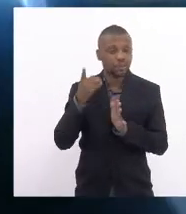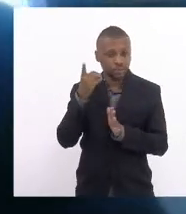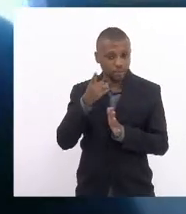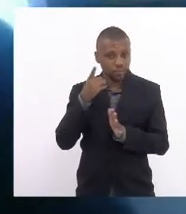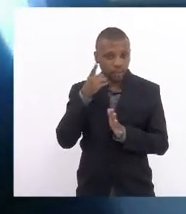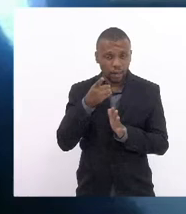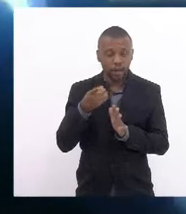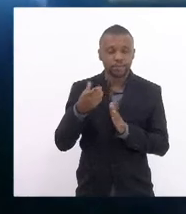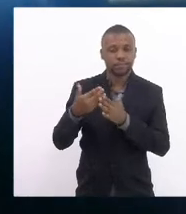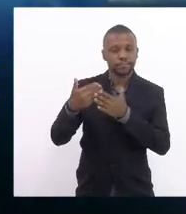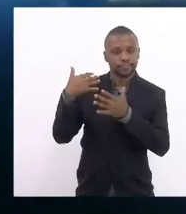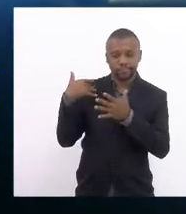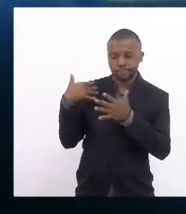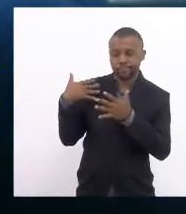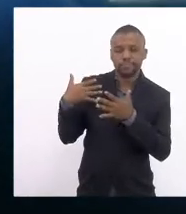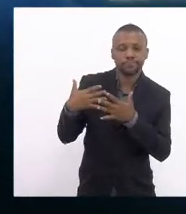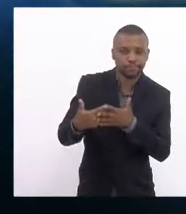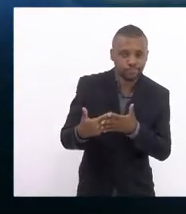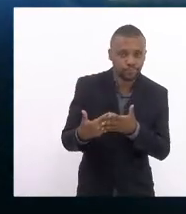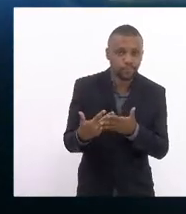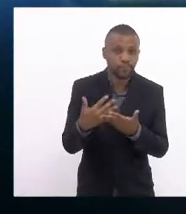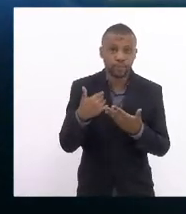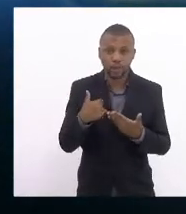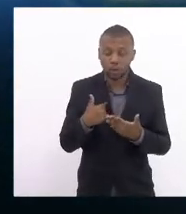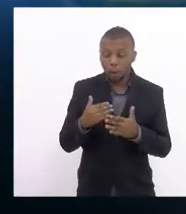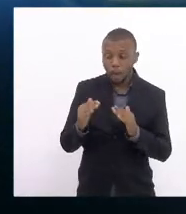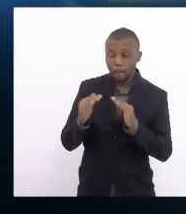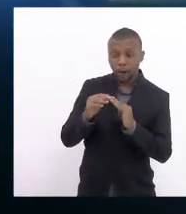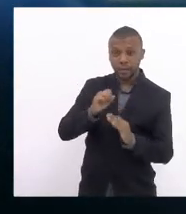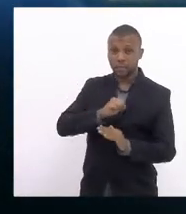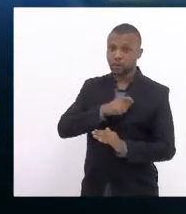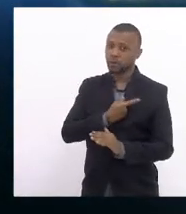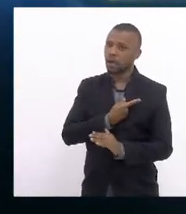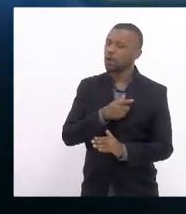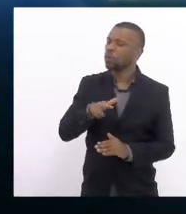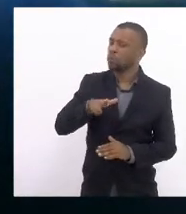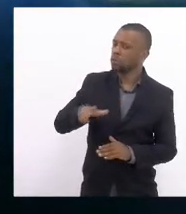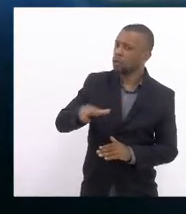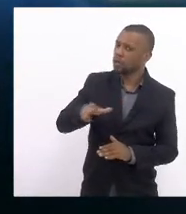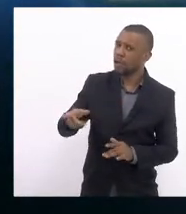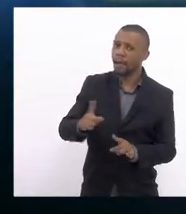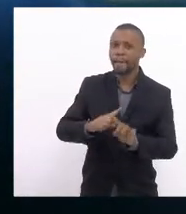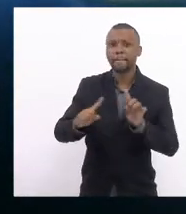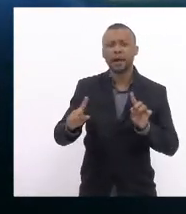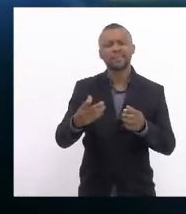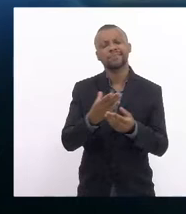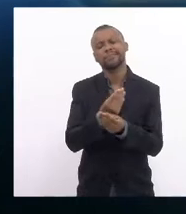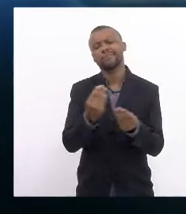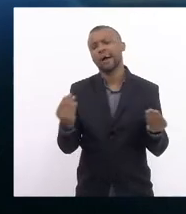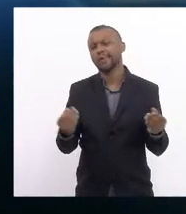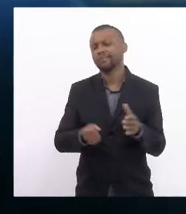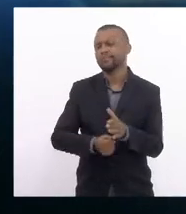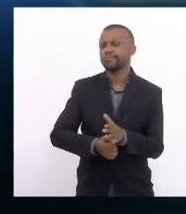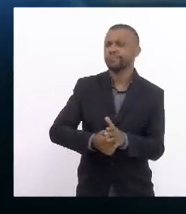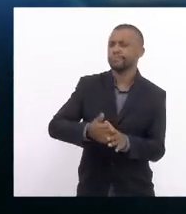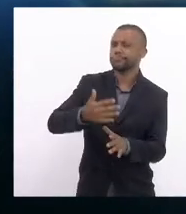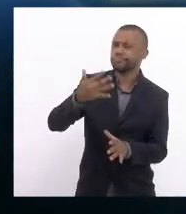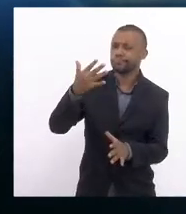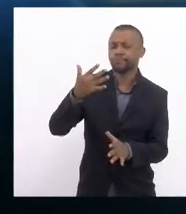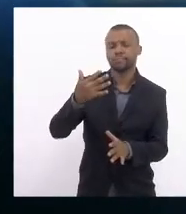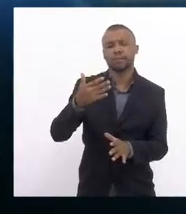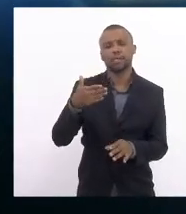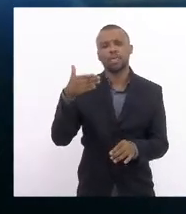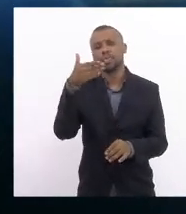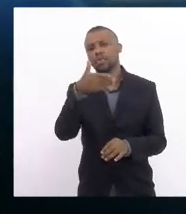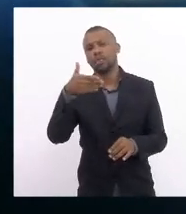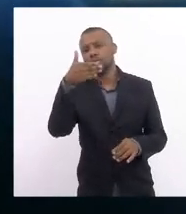deputada Marta, eu não moro em São Gonçalo, mas estive centenas de vezes em São Gonçalo. inclusive